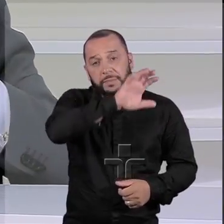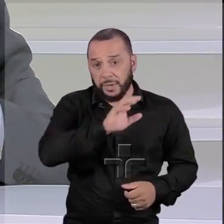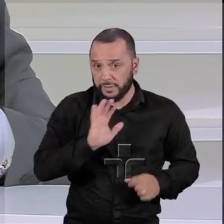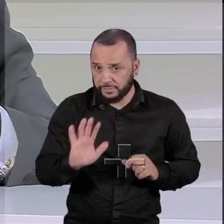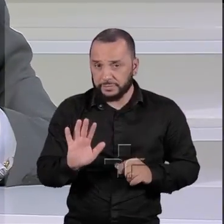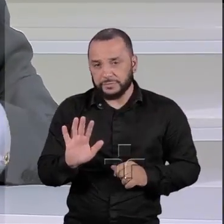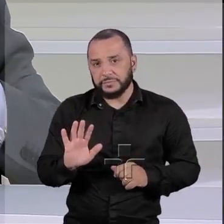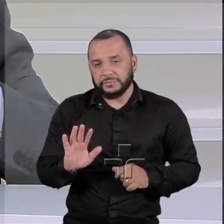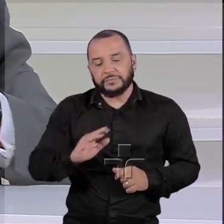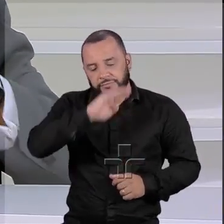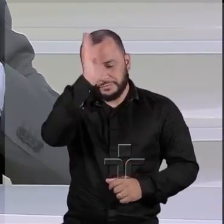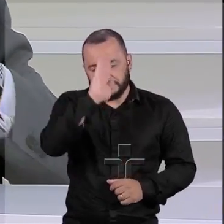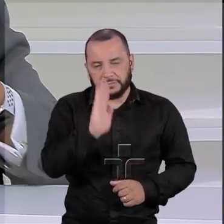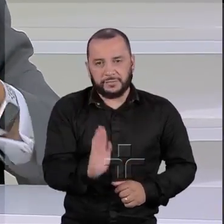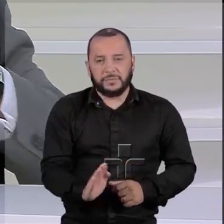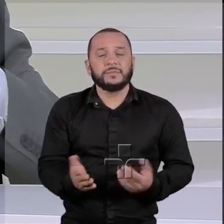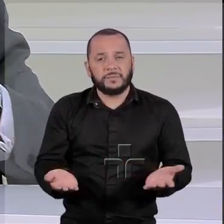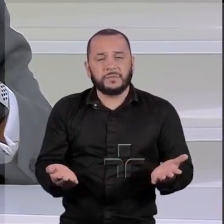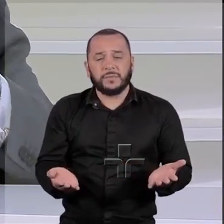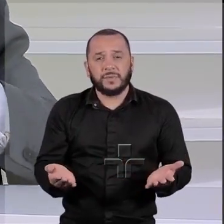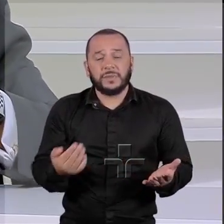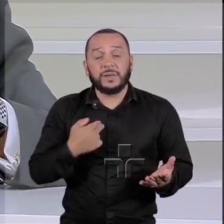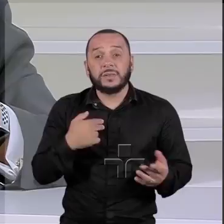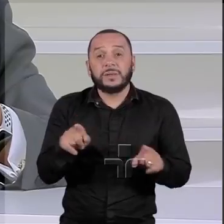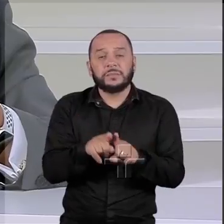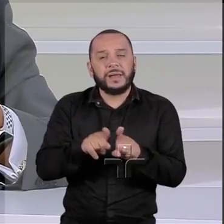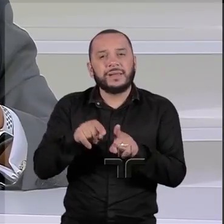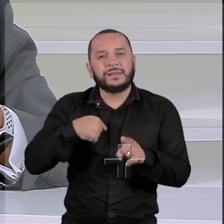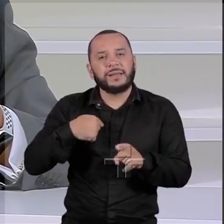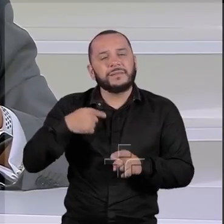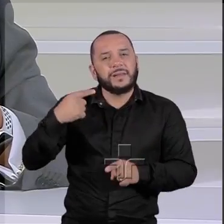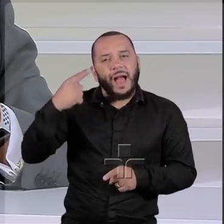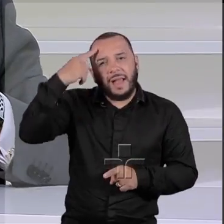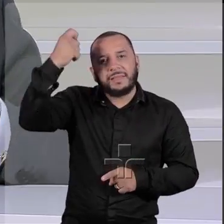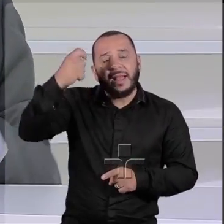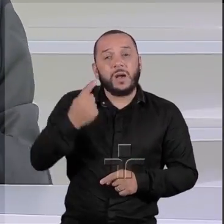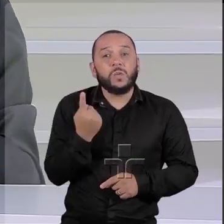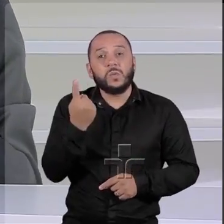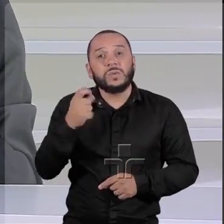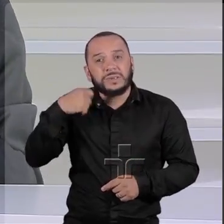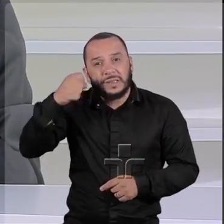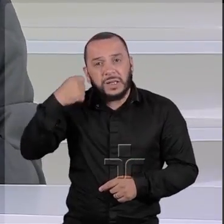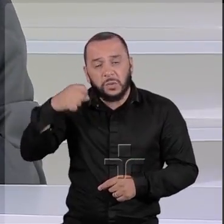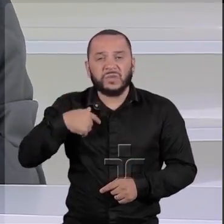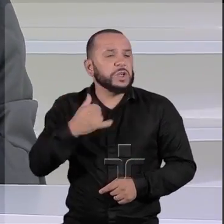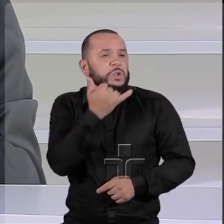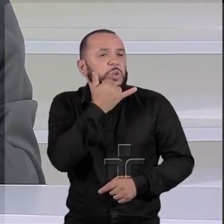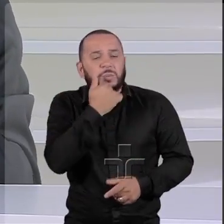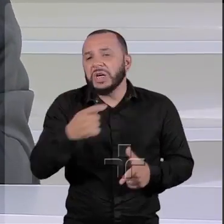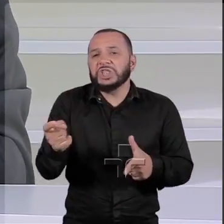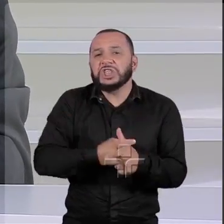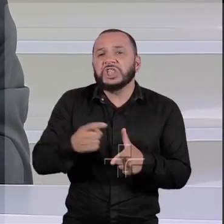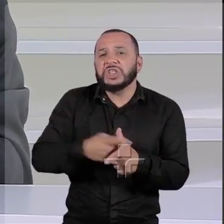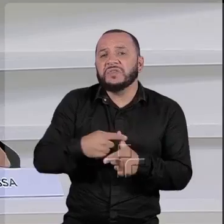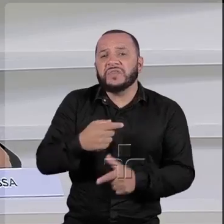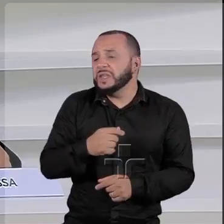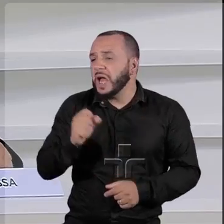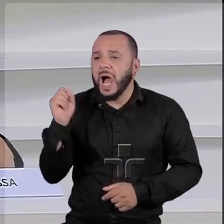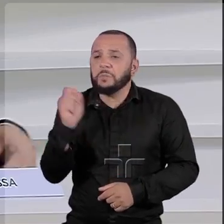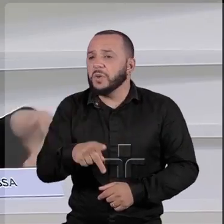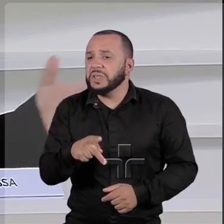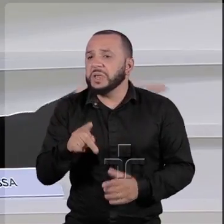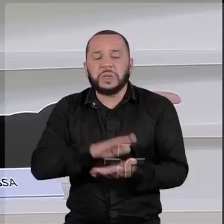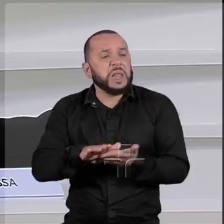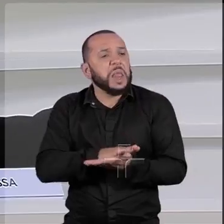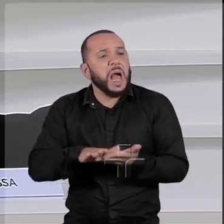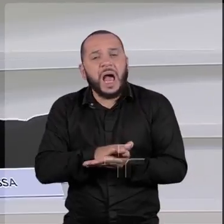a ideia, por exemplo, foi muito definida por um senador do PT de que não tem déficit. E gente da Receita... Existe esse